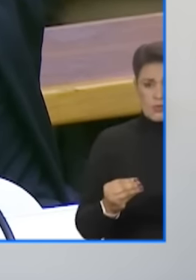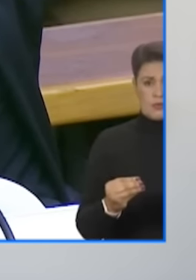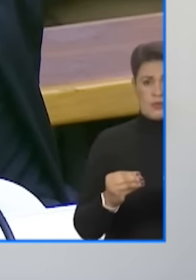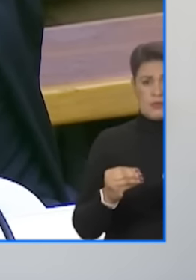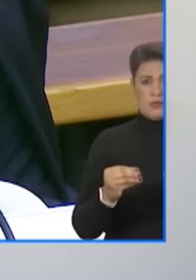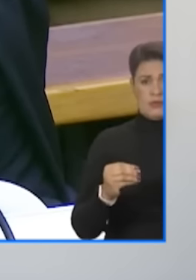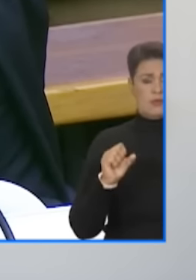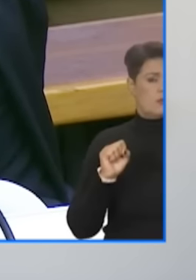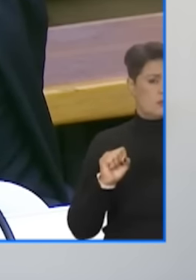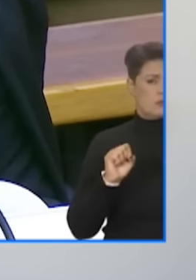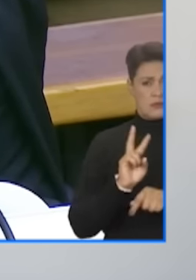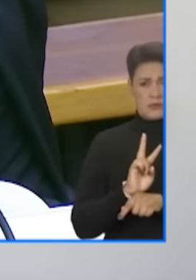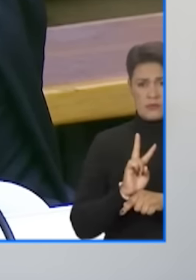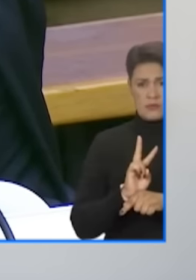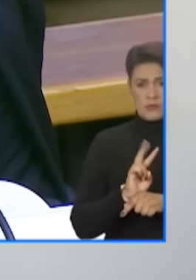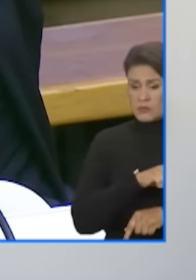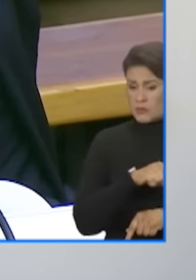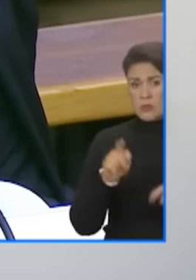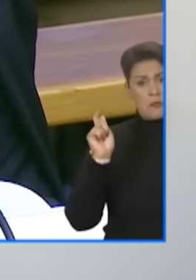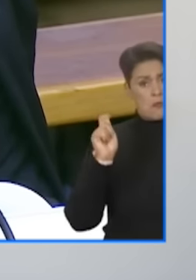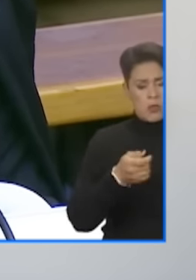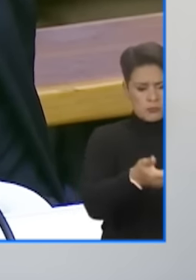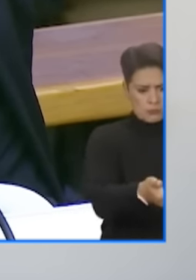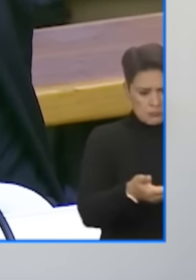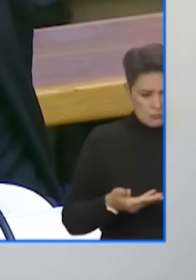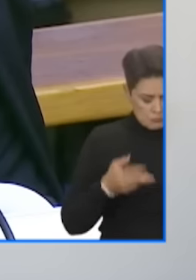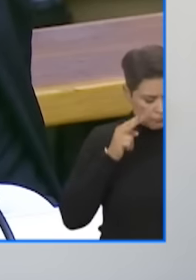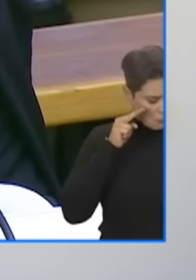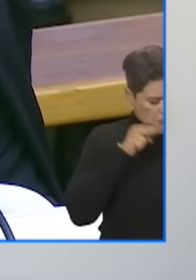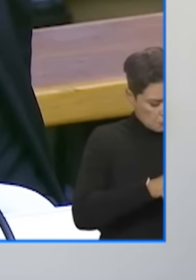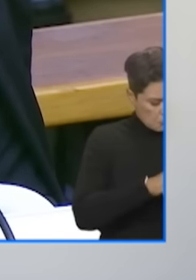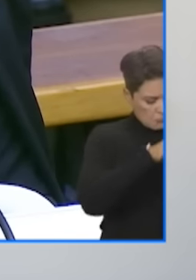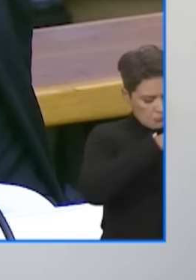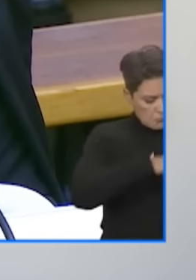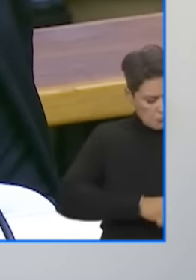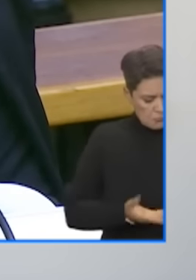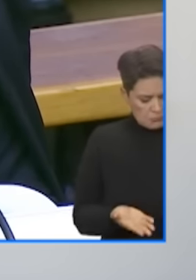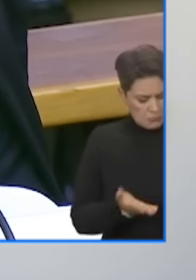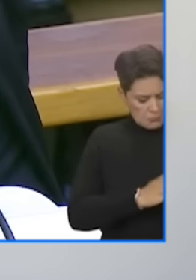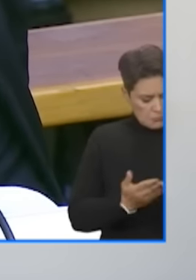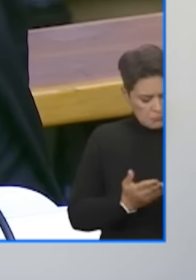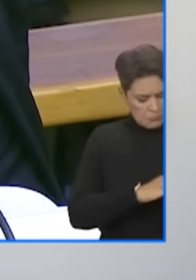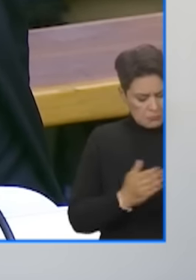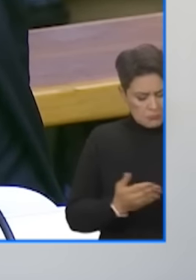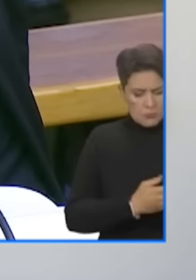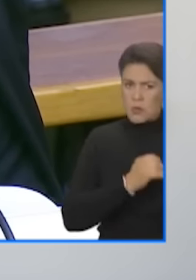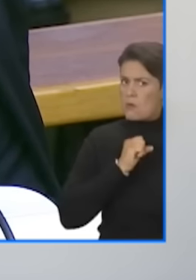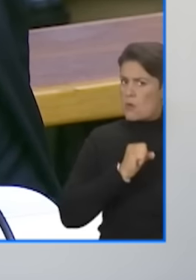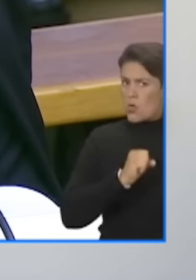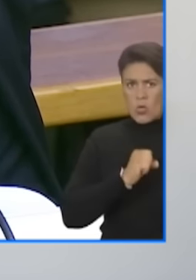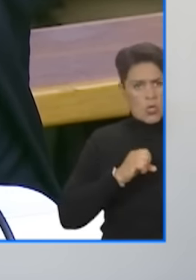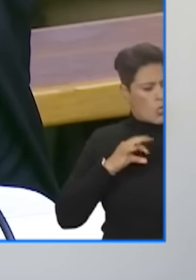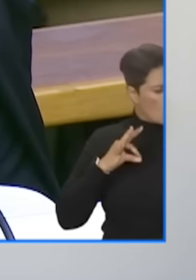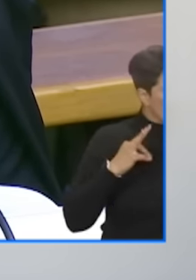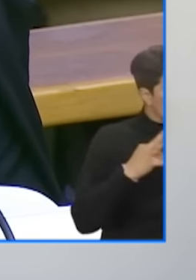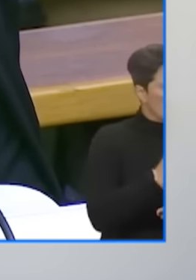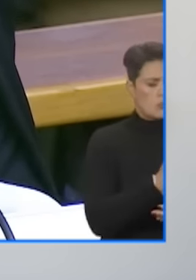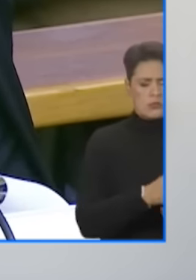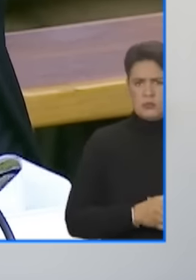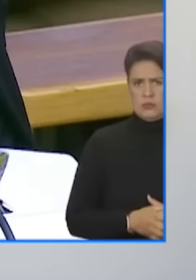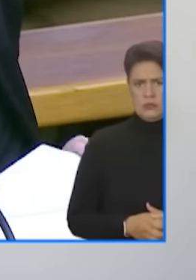Agora, dizer que vai ter nulidade, dizer que aqueles elementos probatórios devem ser nulos ou